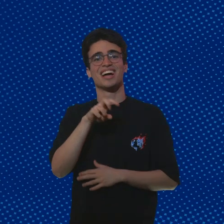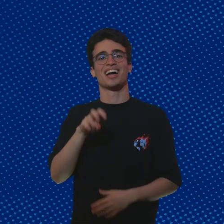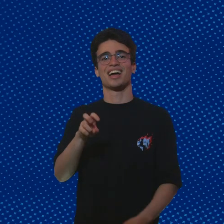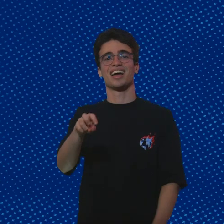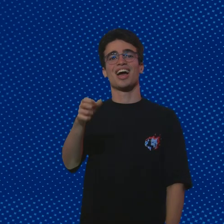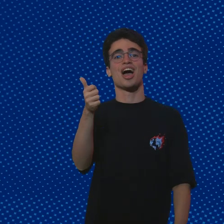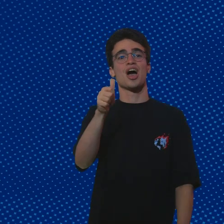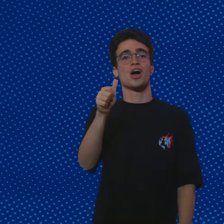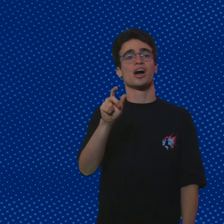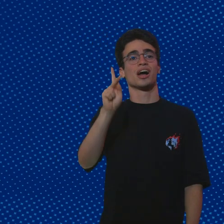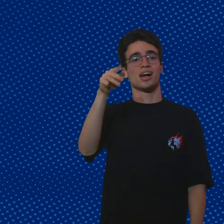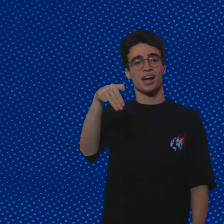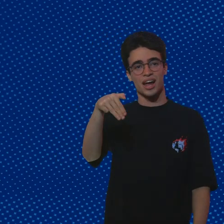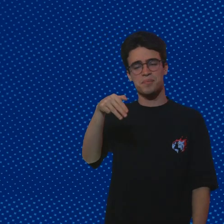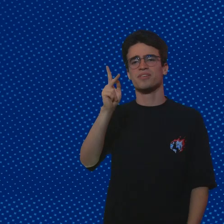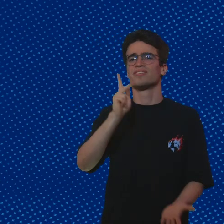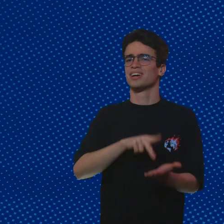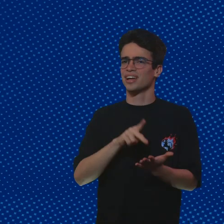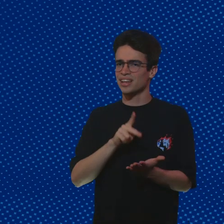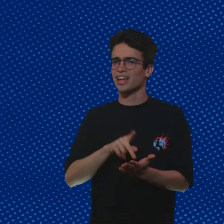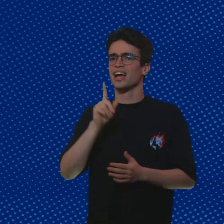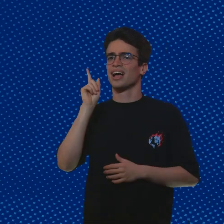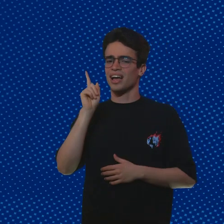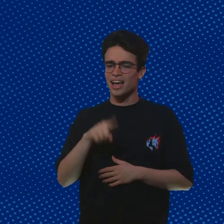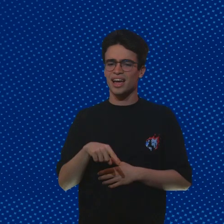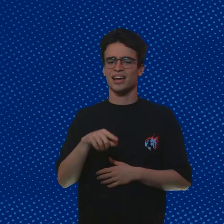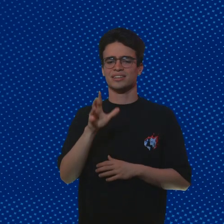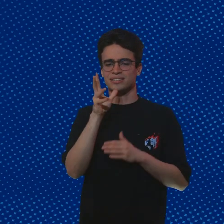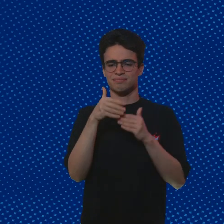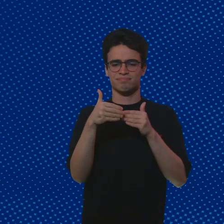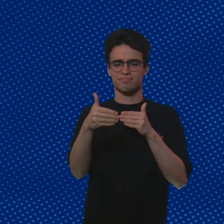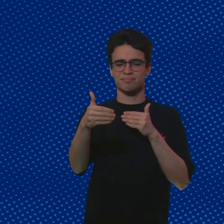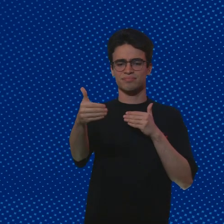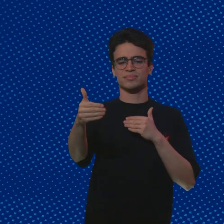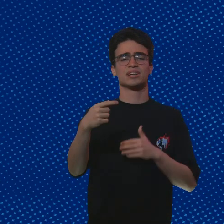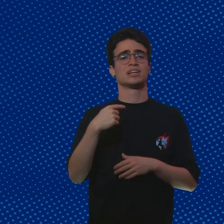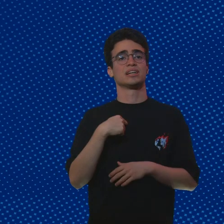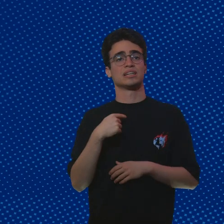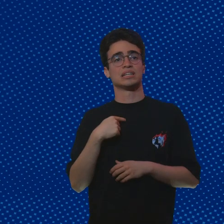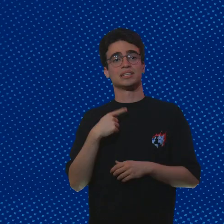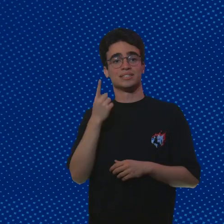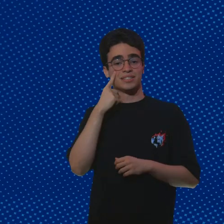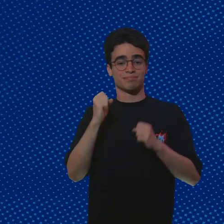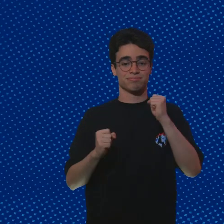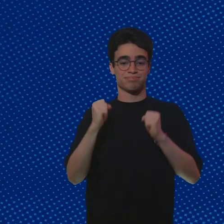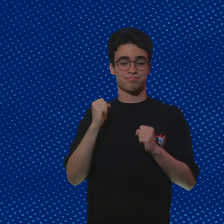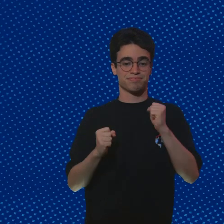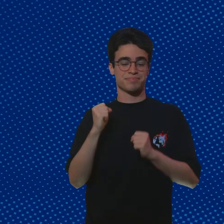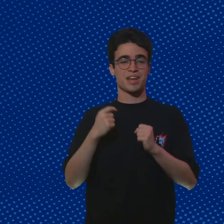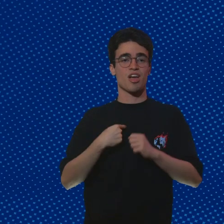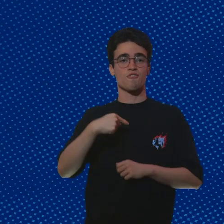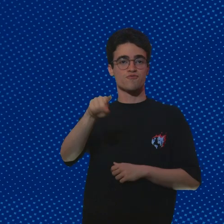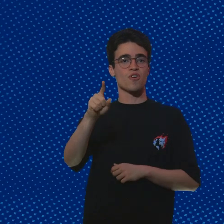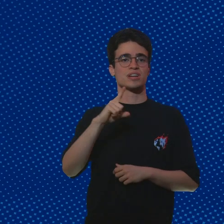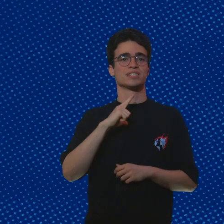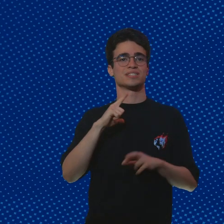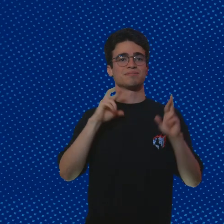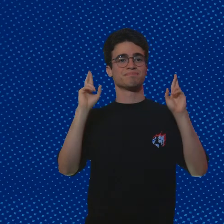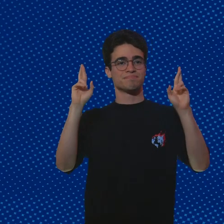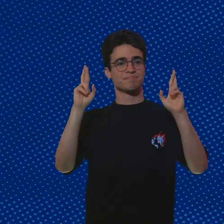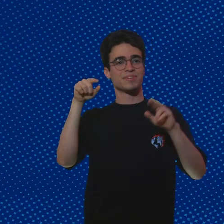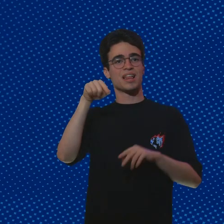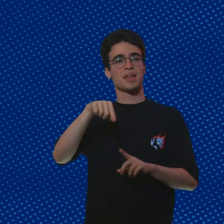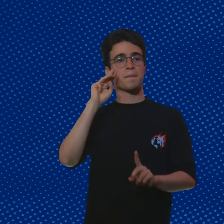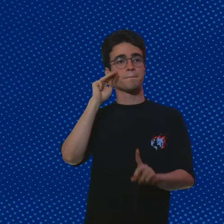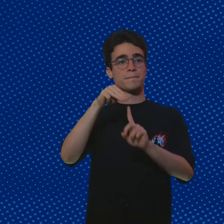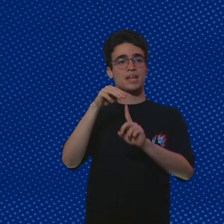caminhada significativa. Eu estou correndo para fazer a meia maratona, graças a Deus, eu coloquei como meta desse ano, vou